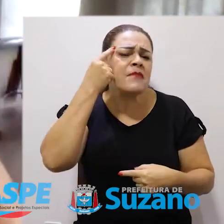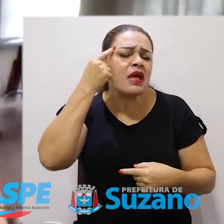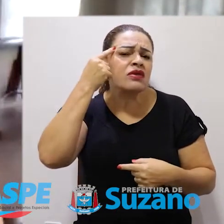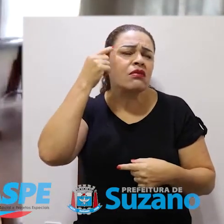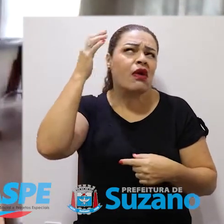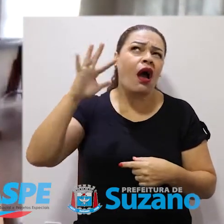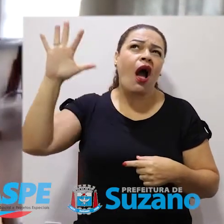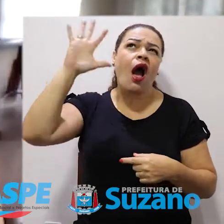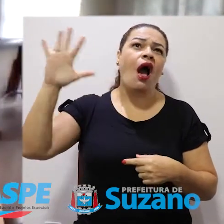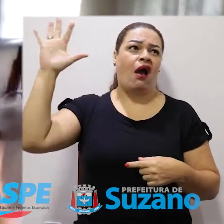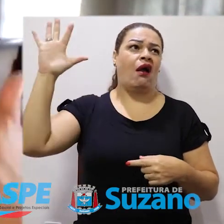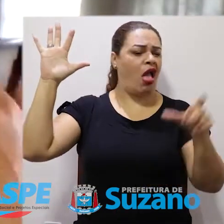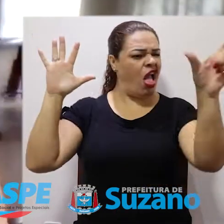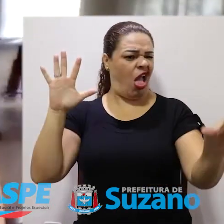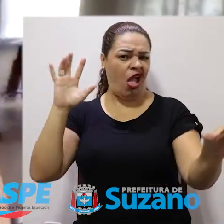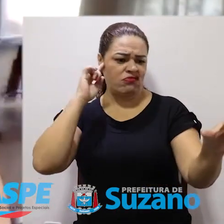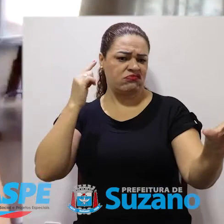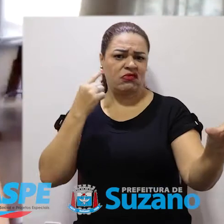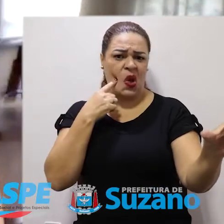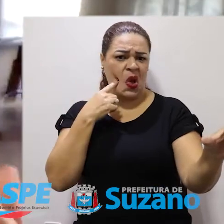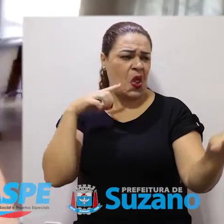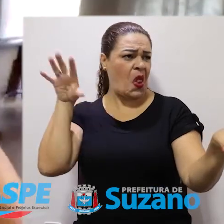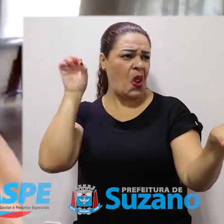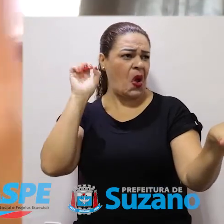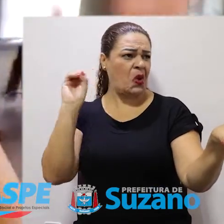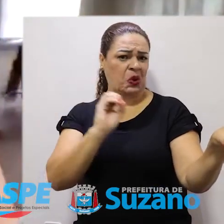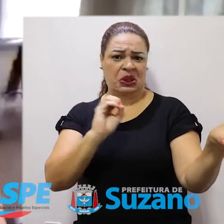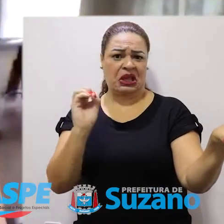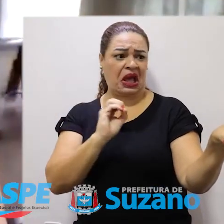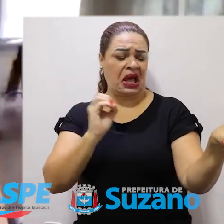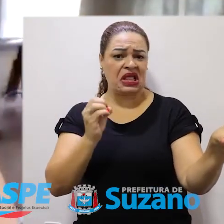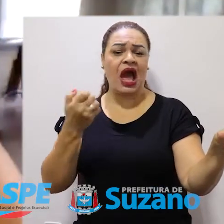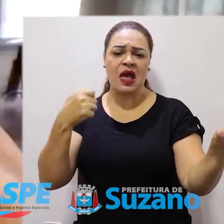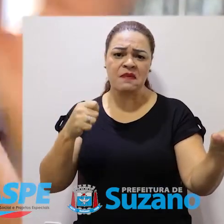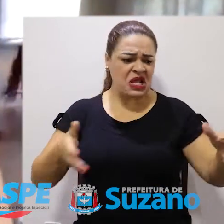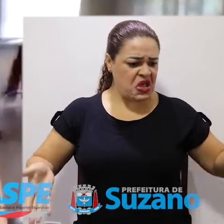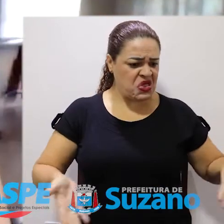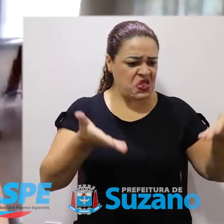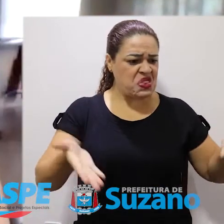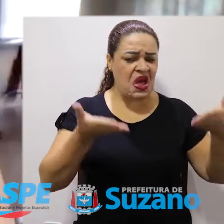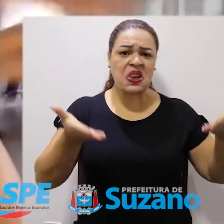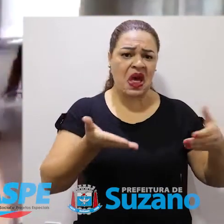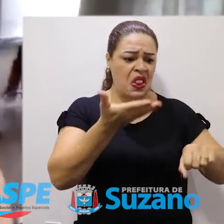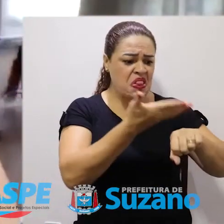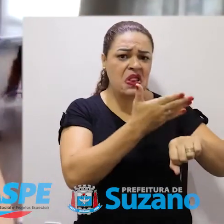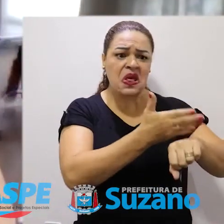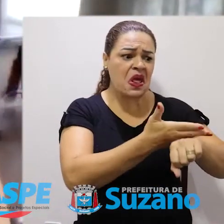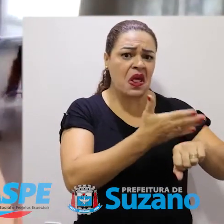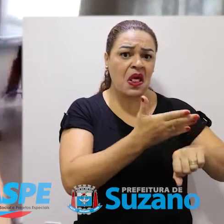para a gente? Uma pessoa que não consegue ouvir, que precisa, né, de habilitação e reabilitação